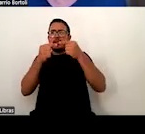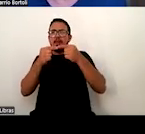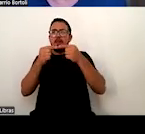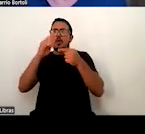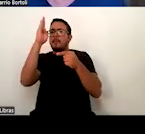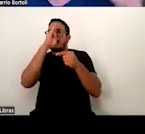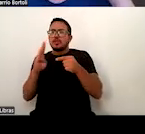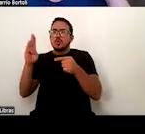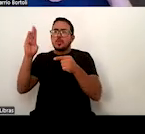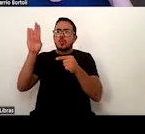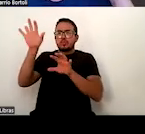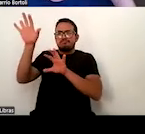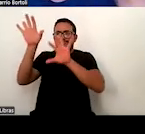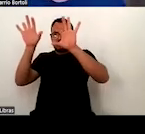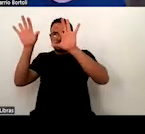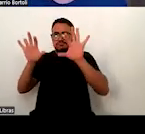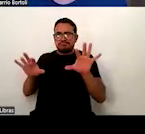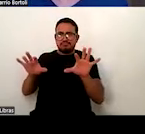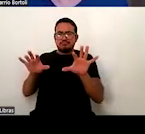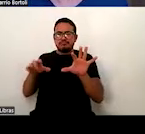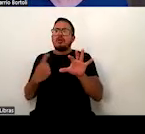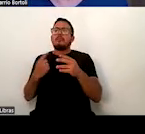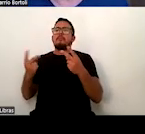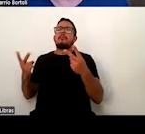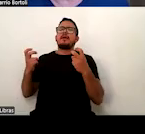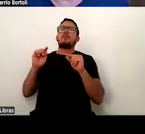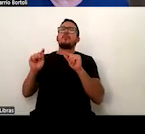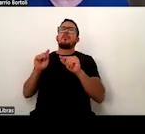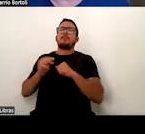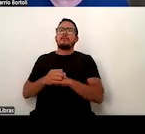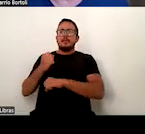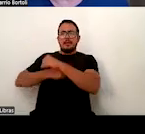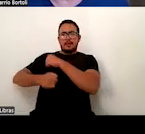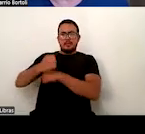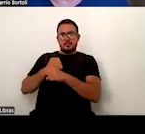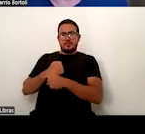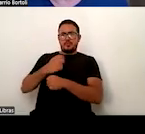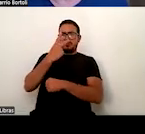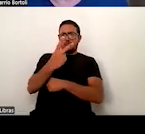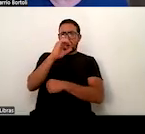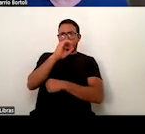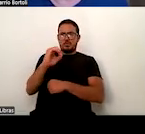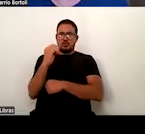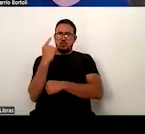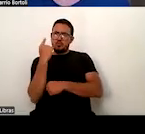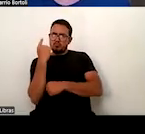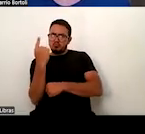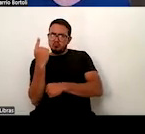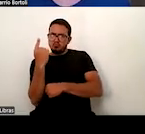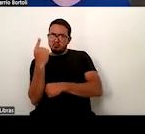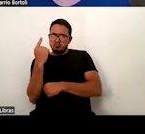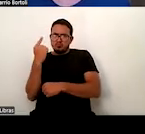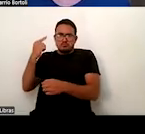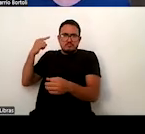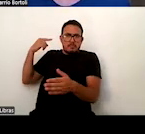desde 2001, a gente vem percebendo que essas linhas elas são ascendentes, ou seja,